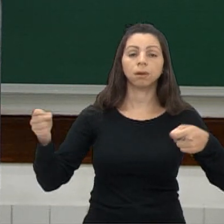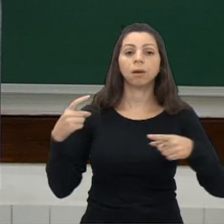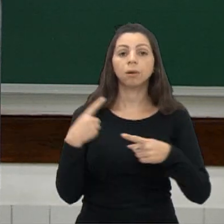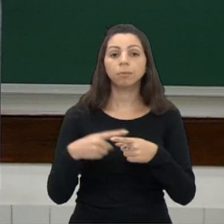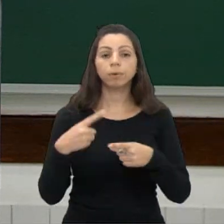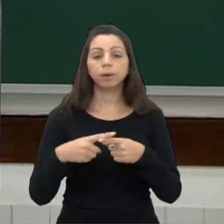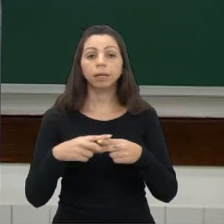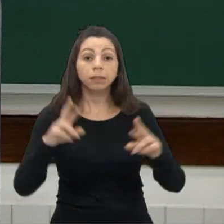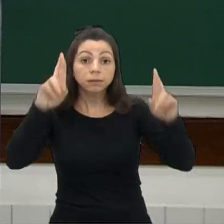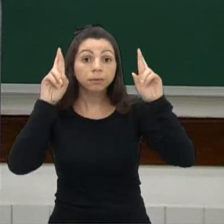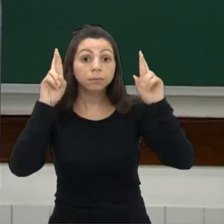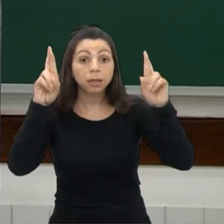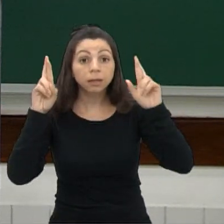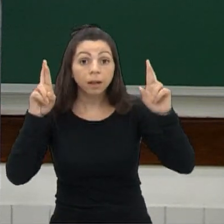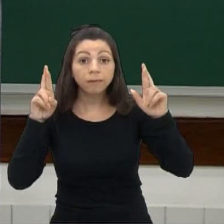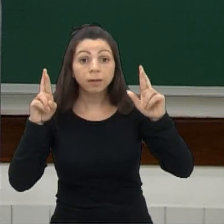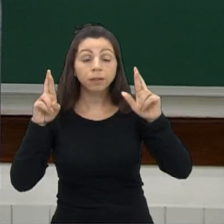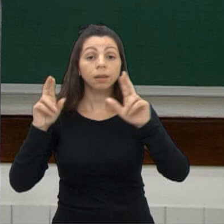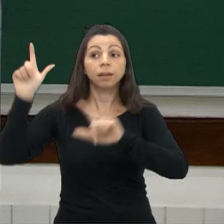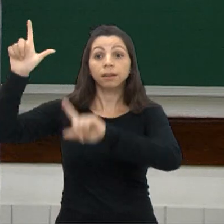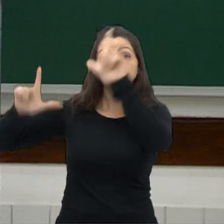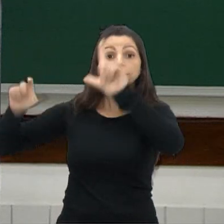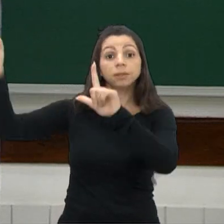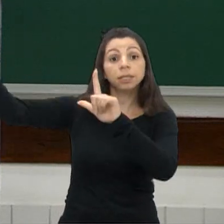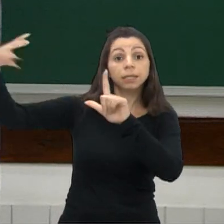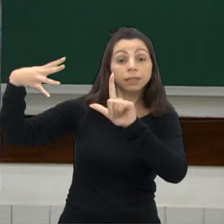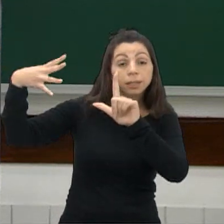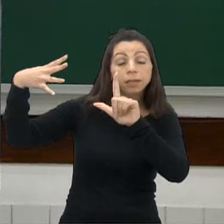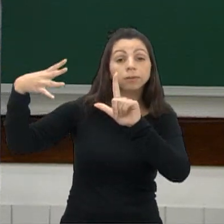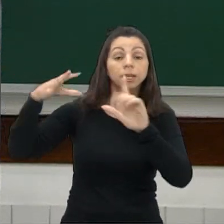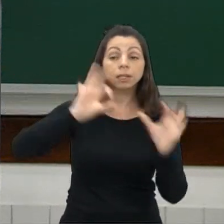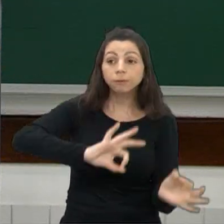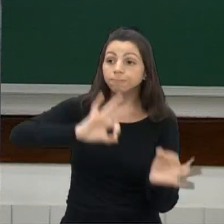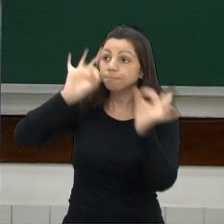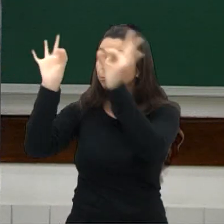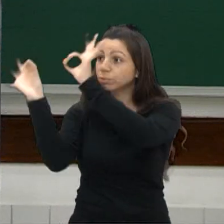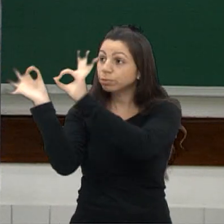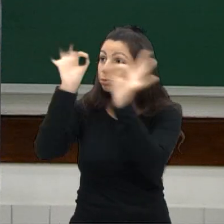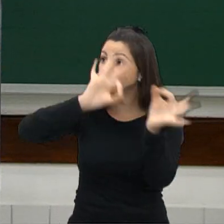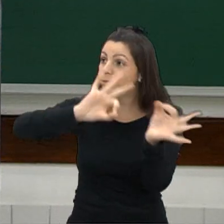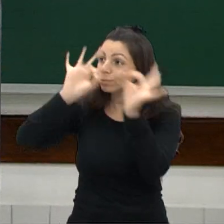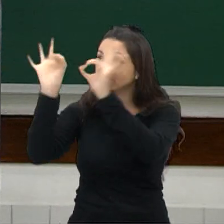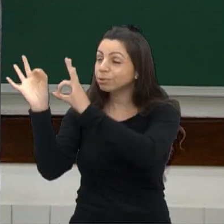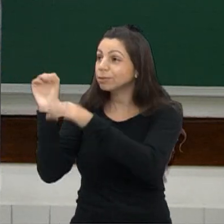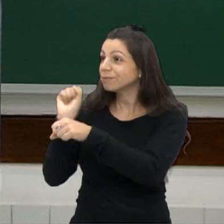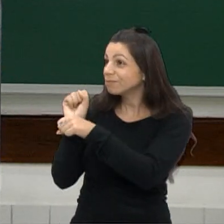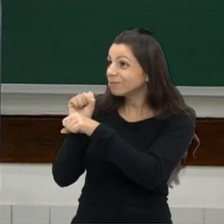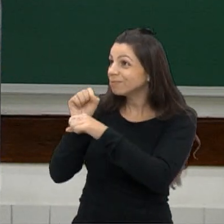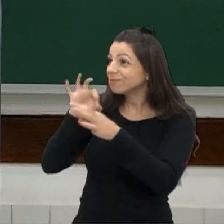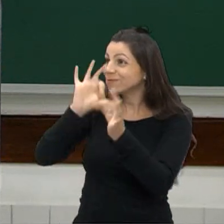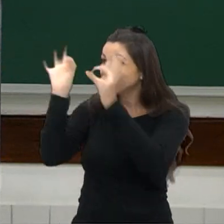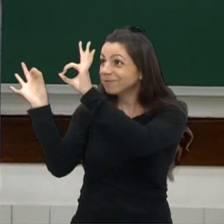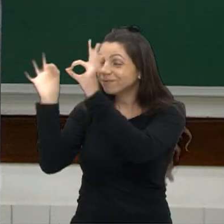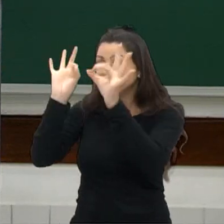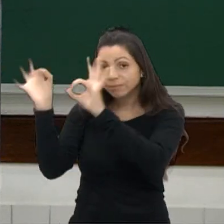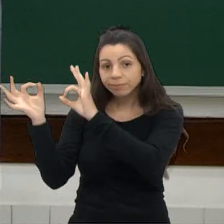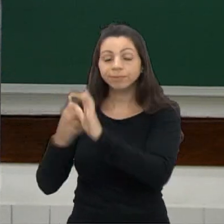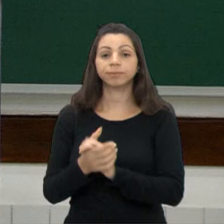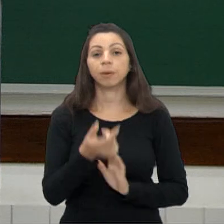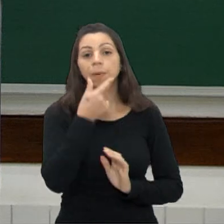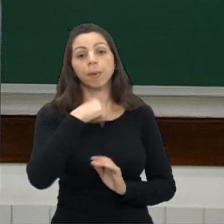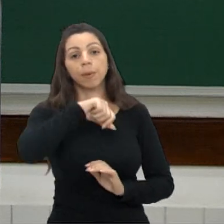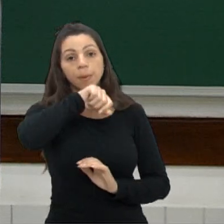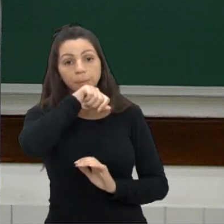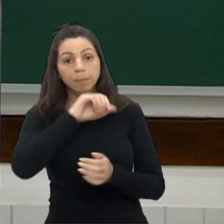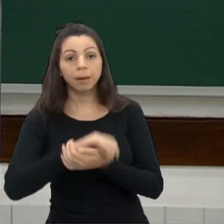canais voltarem e ele pudesse assistir à programação, certo? O pai mostrou ali